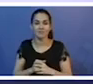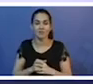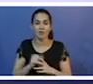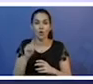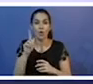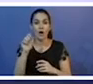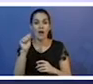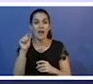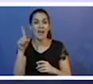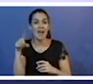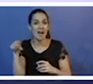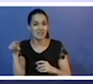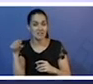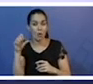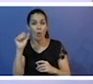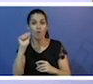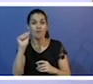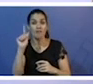o aquecimento.